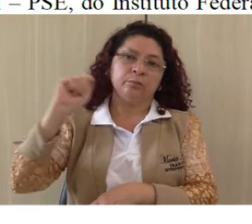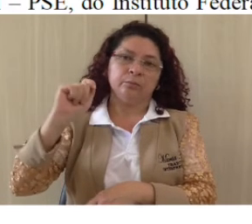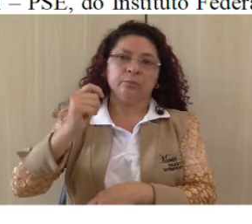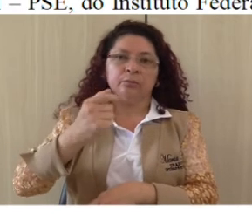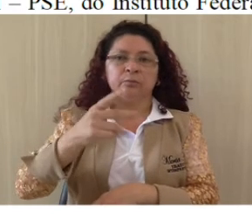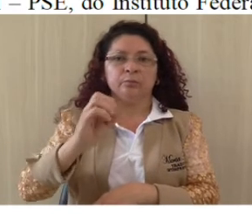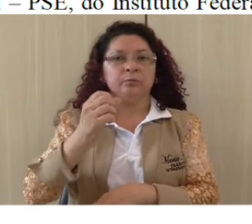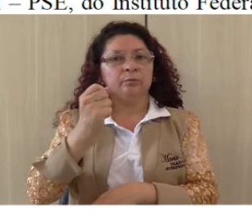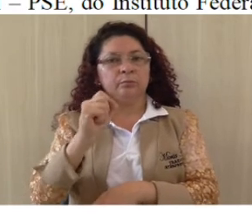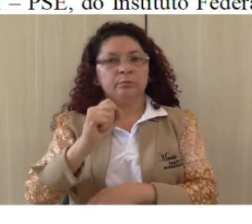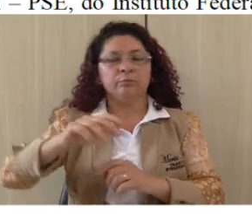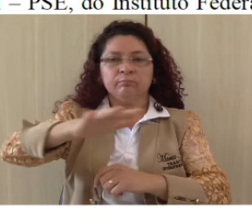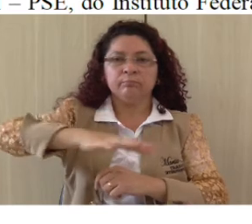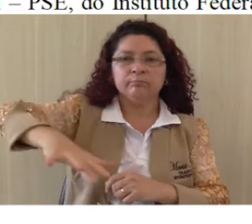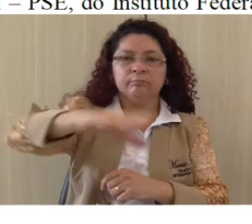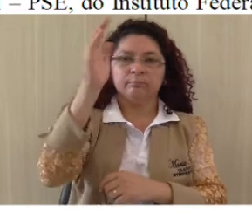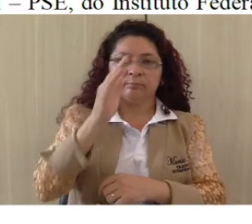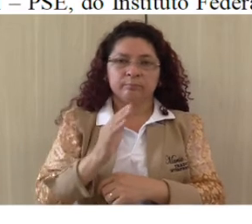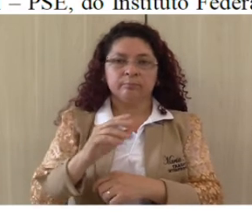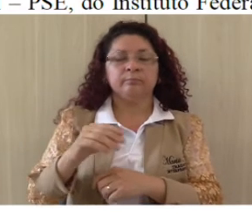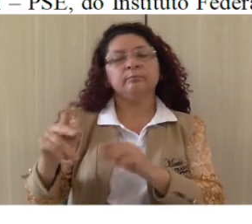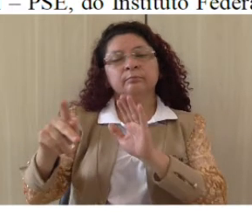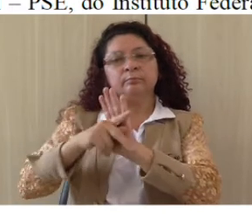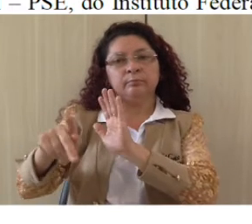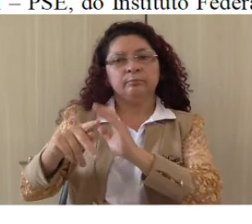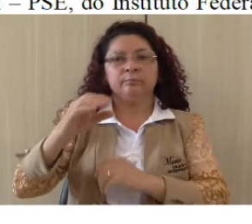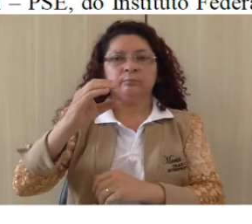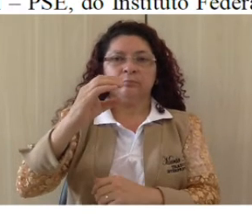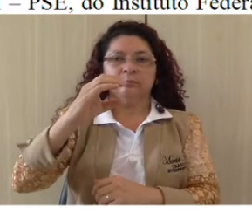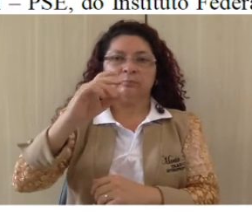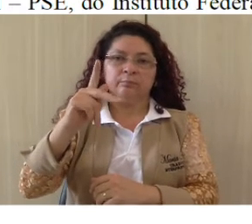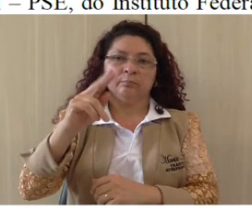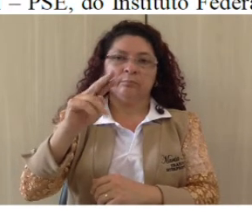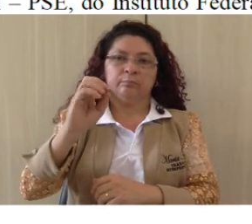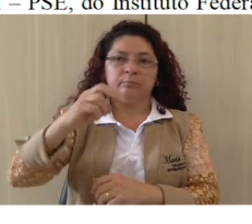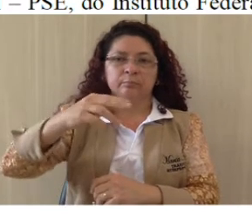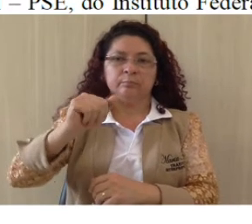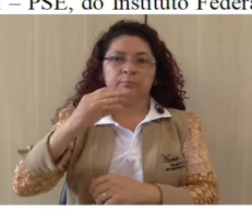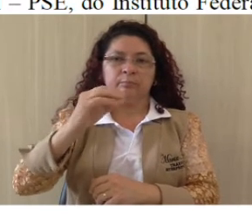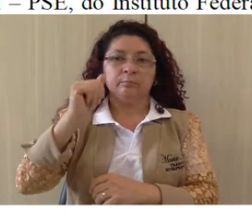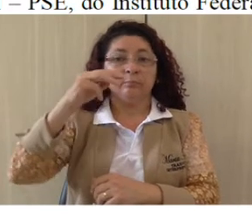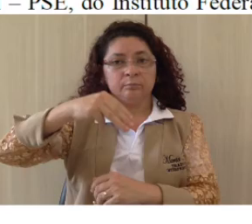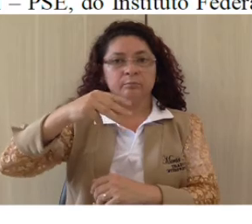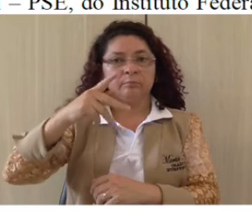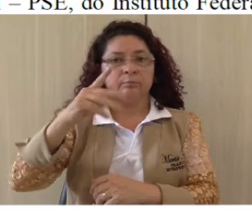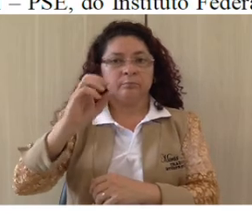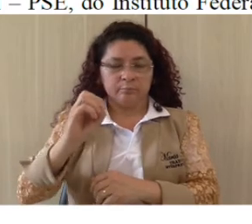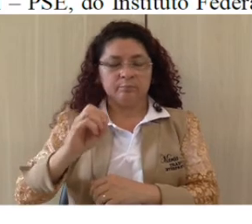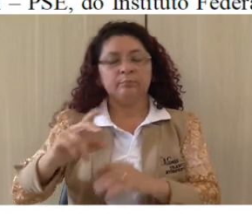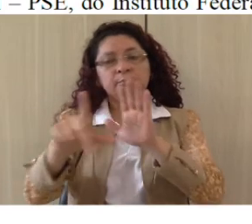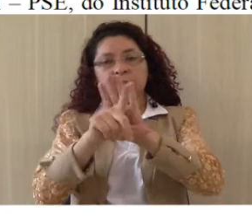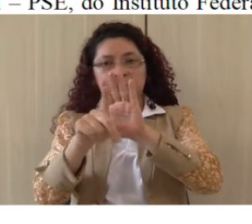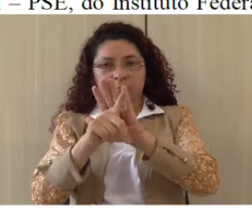2008, Programa Nacional de Educação do Campo, PRONACAMPO, documento orientador, Brasília, janeiro